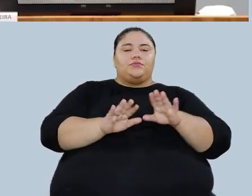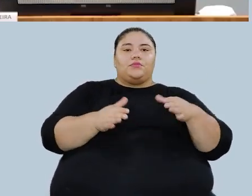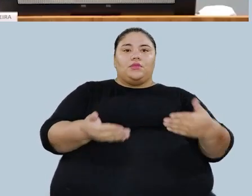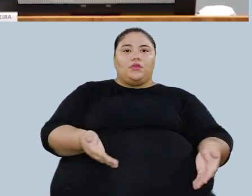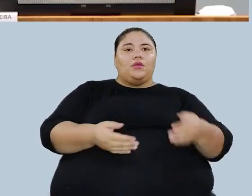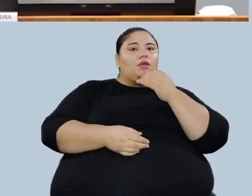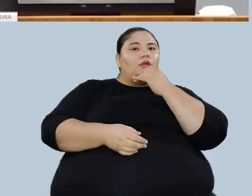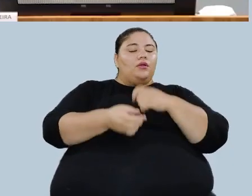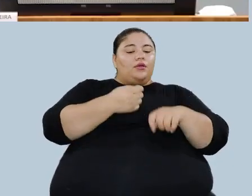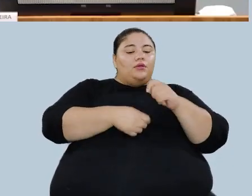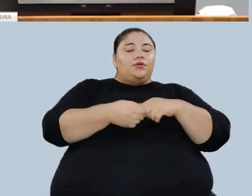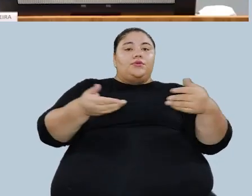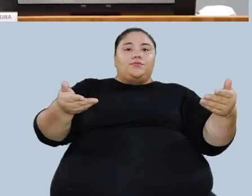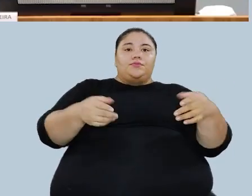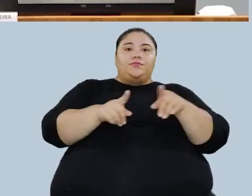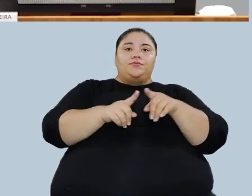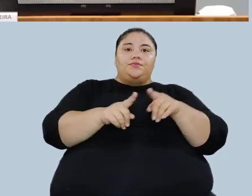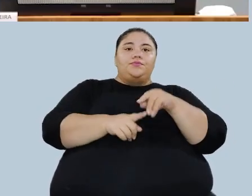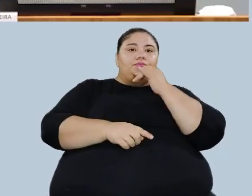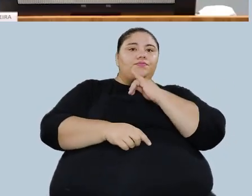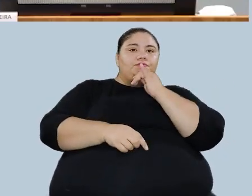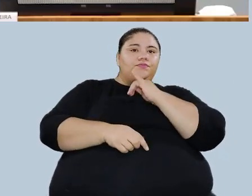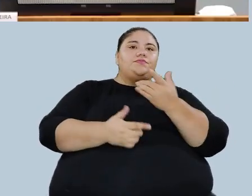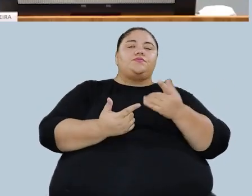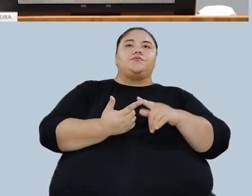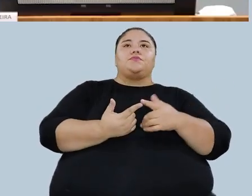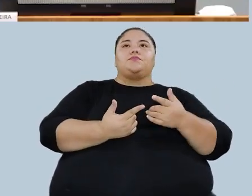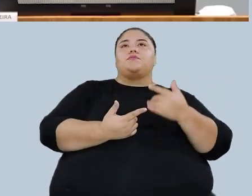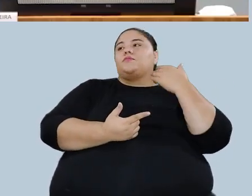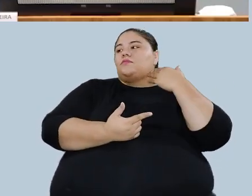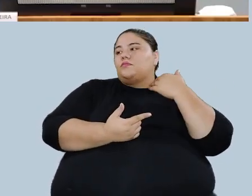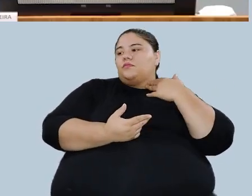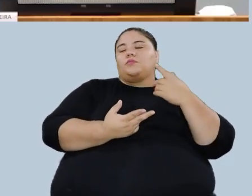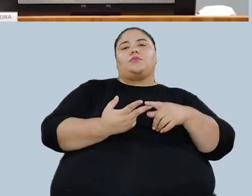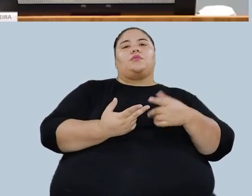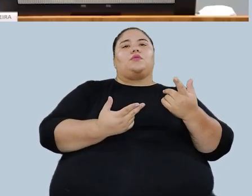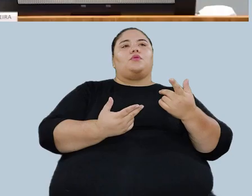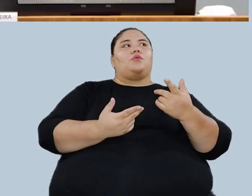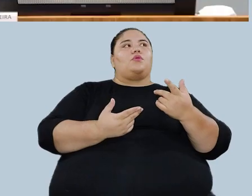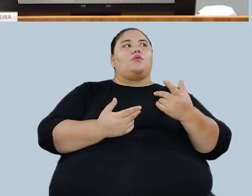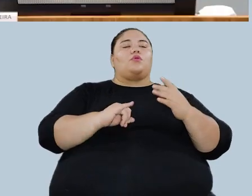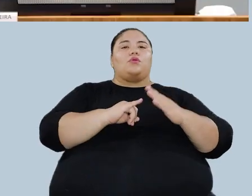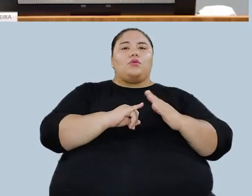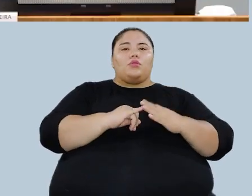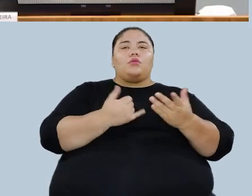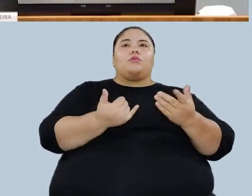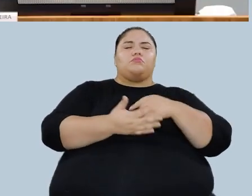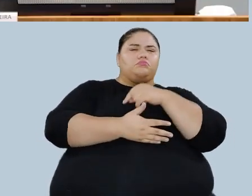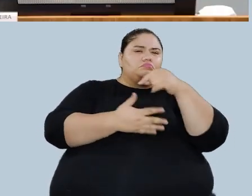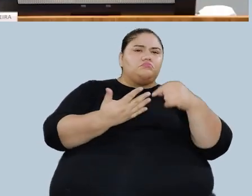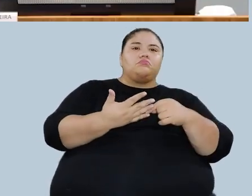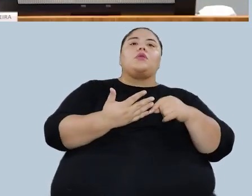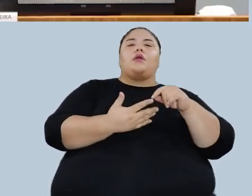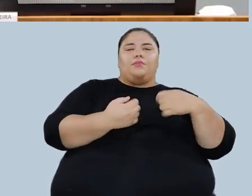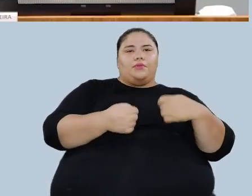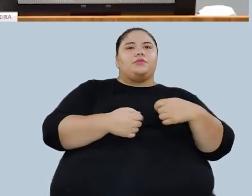essas operações aqui, né, que sejam com bancos, fintechs, seguradoras, corretoras, tudo isso terá que ser levado